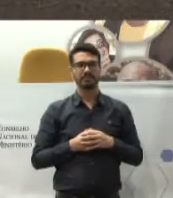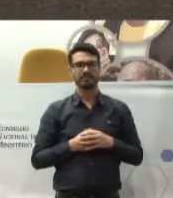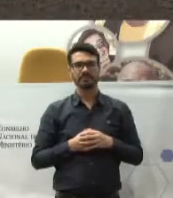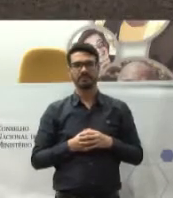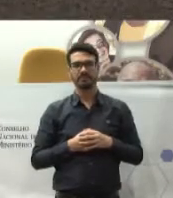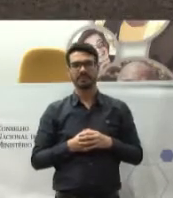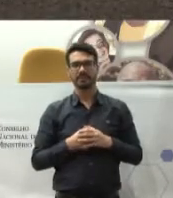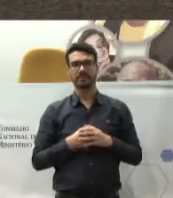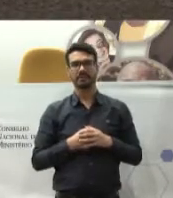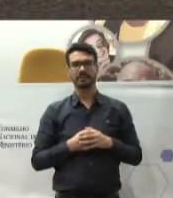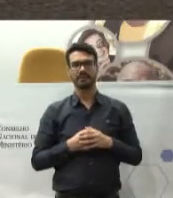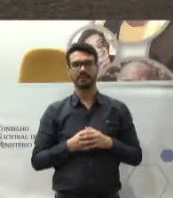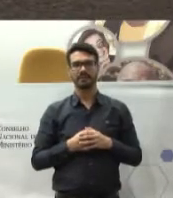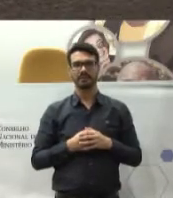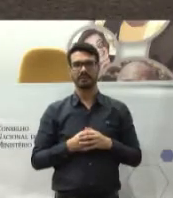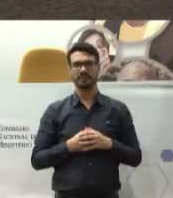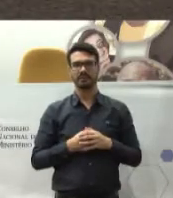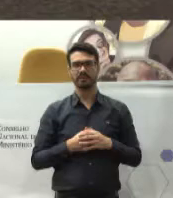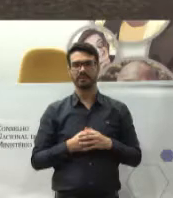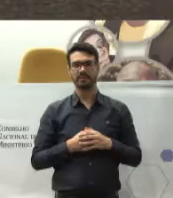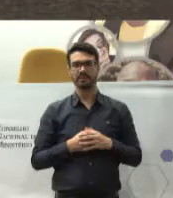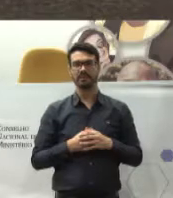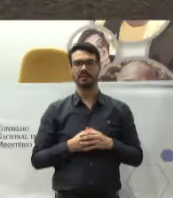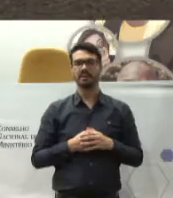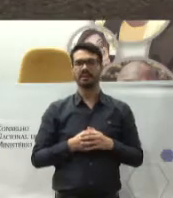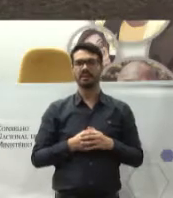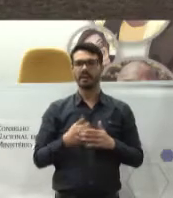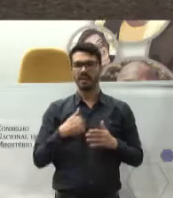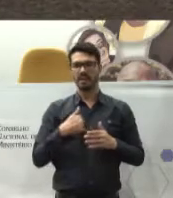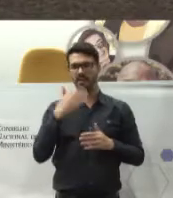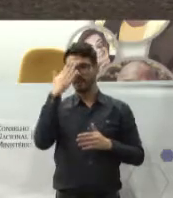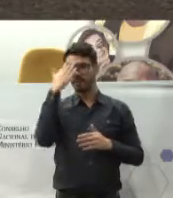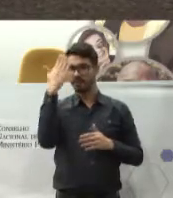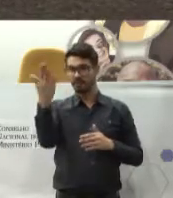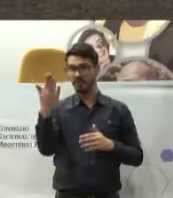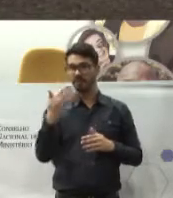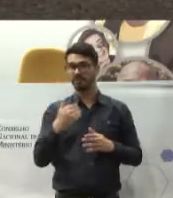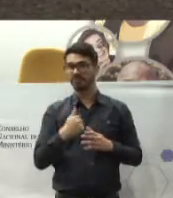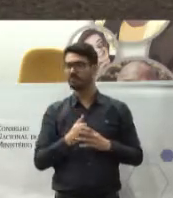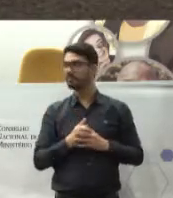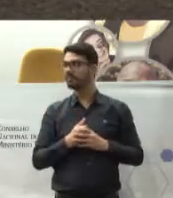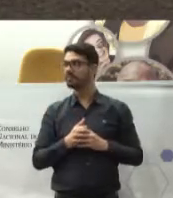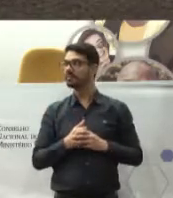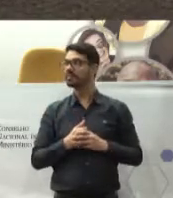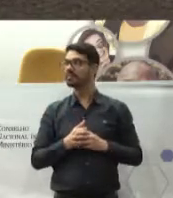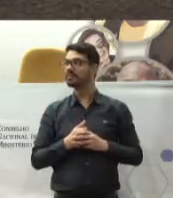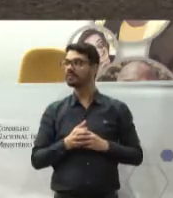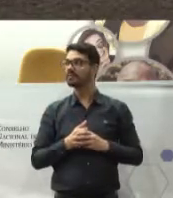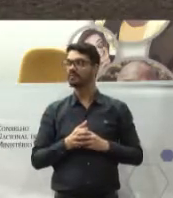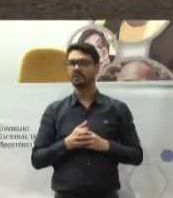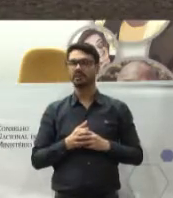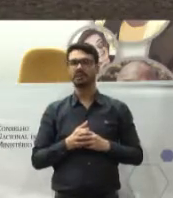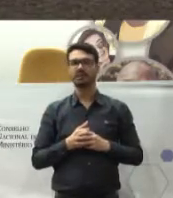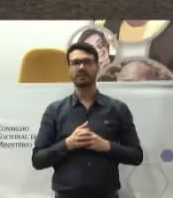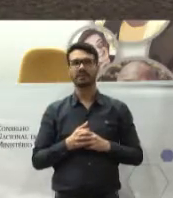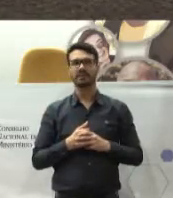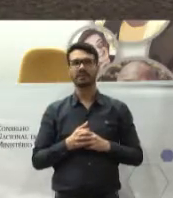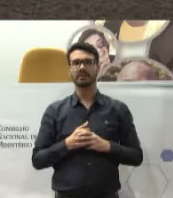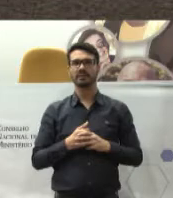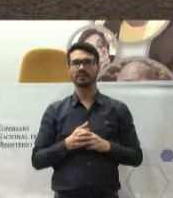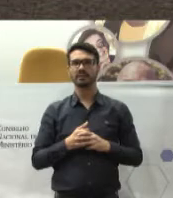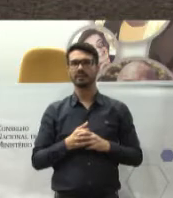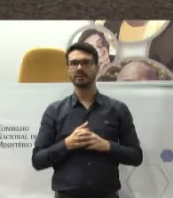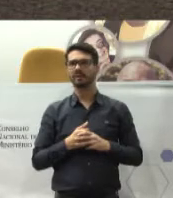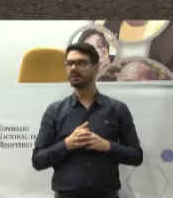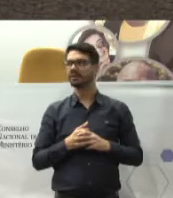Bem, eu sou muito grato por todos terem vindo, né? Mas destaco entre as ilustres presenças aqui nessa sala,